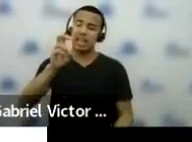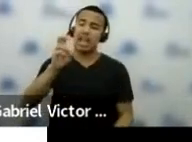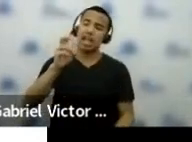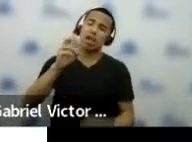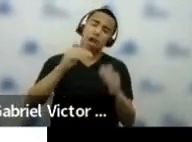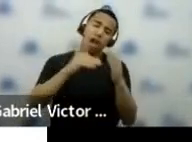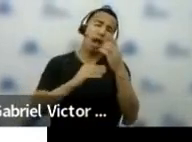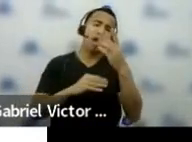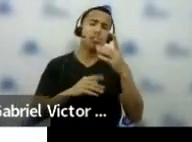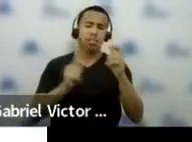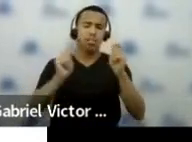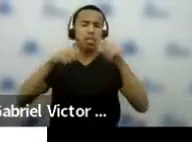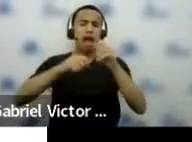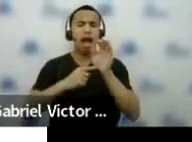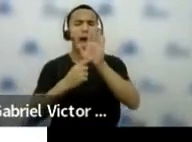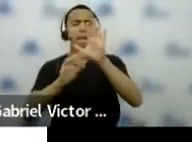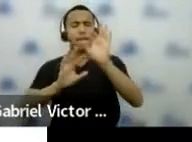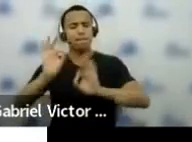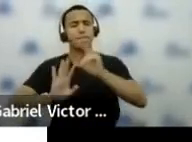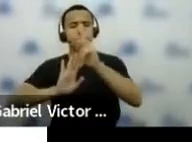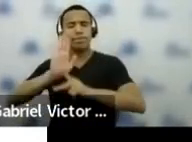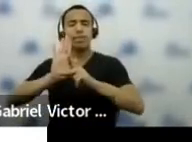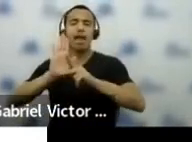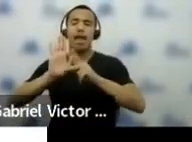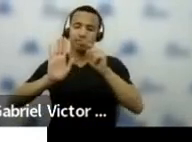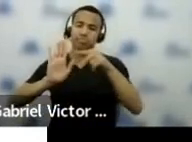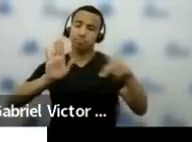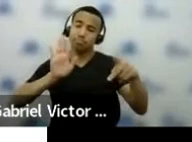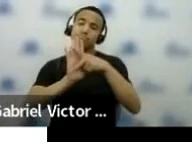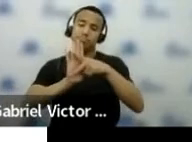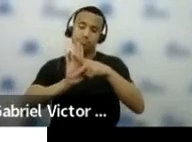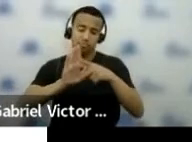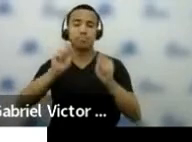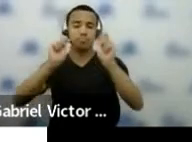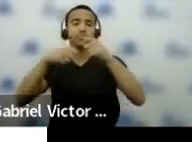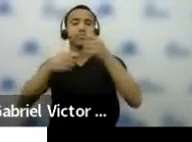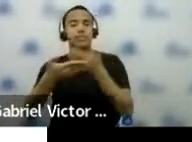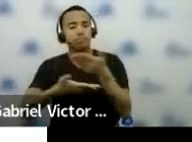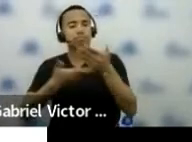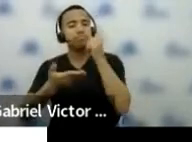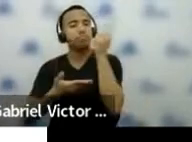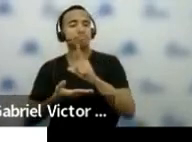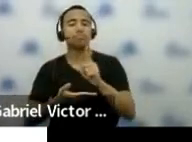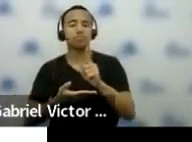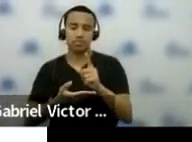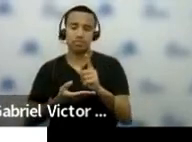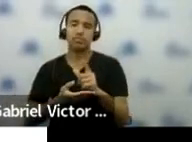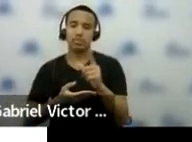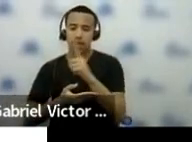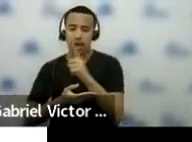podem apresentar projetos disruptivos e que têm aí um